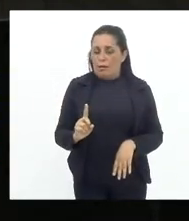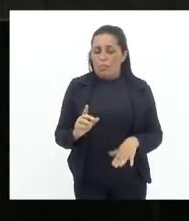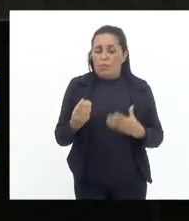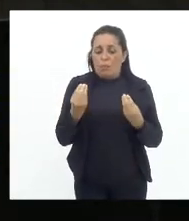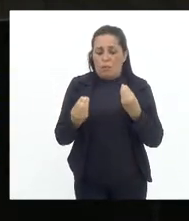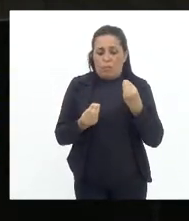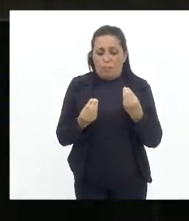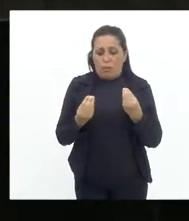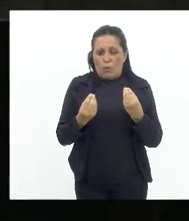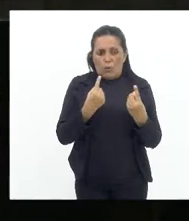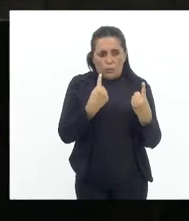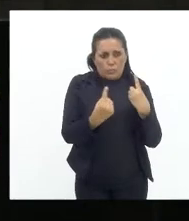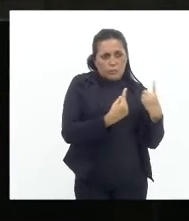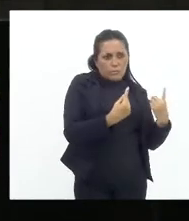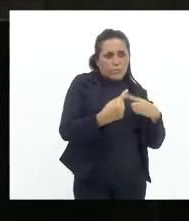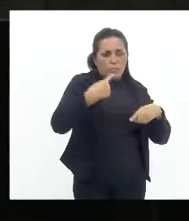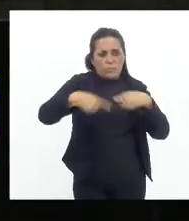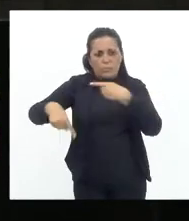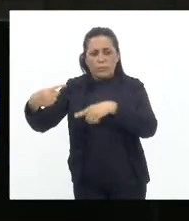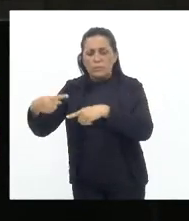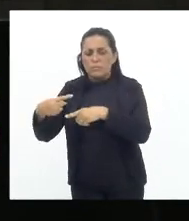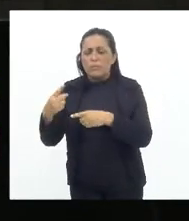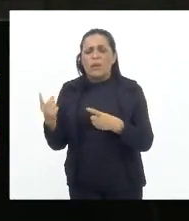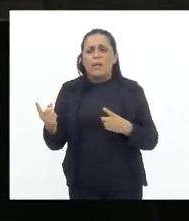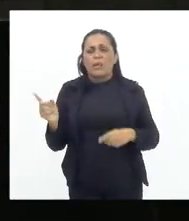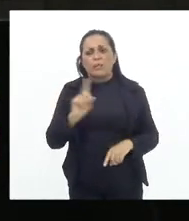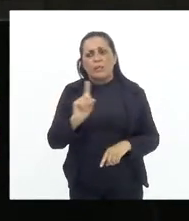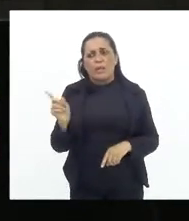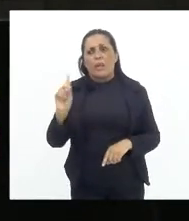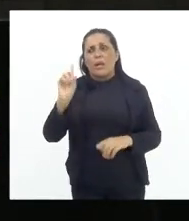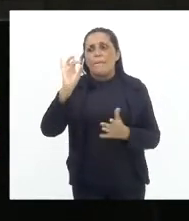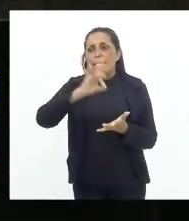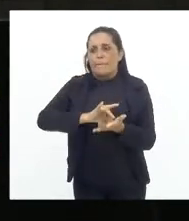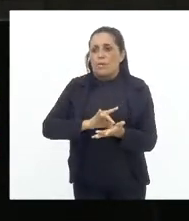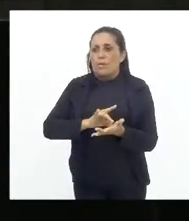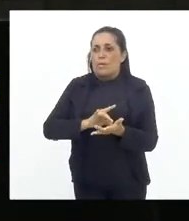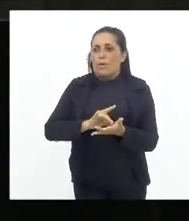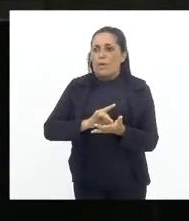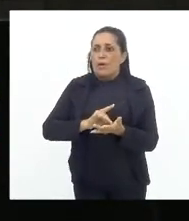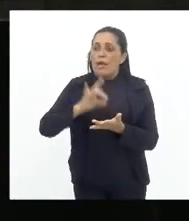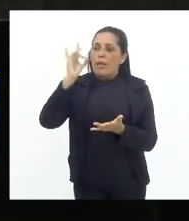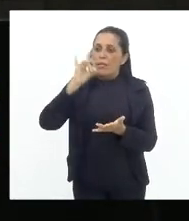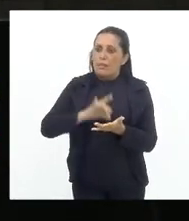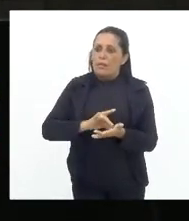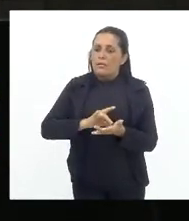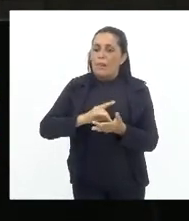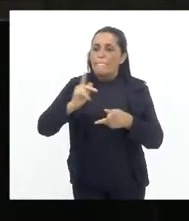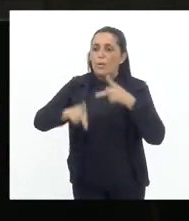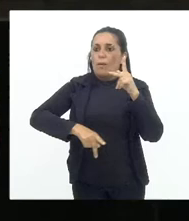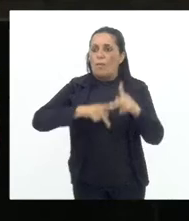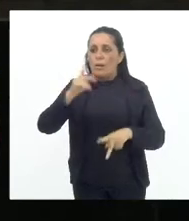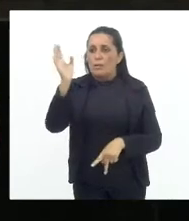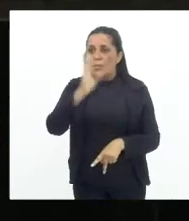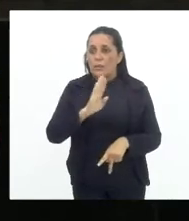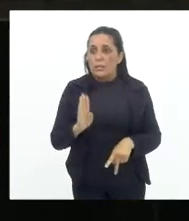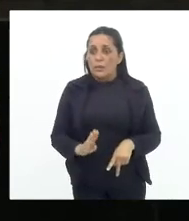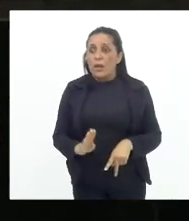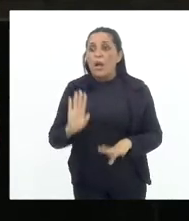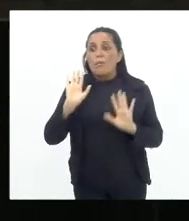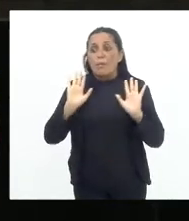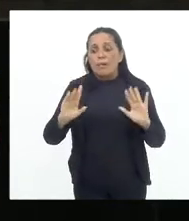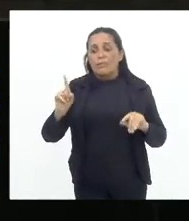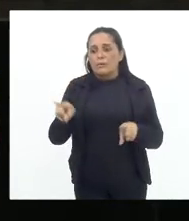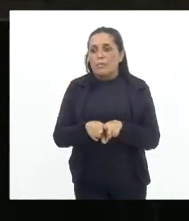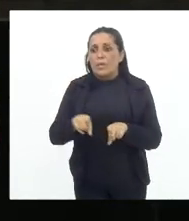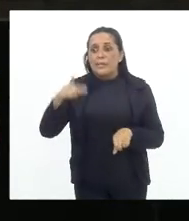desse debate é também negar a própria realidade da população brasileira esse postar inclusive de atender de